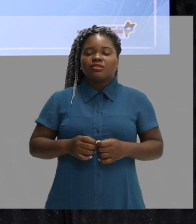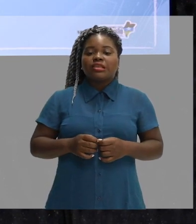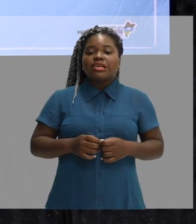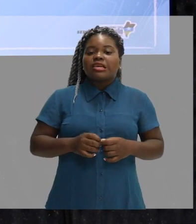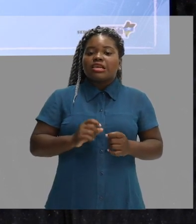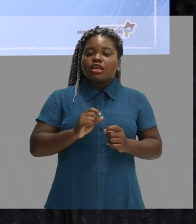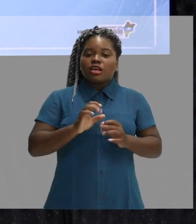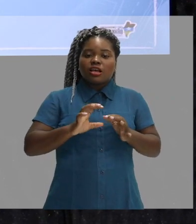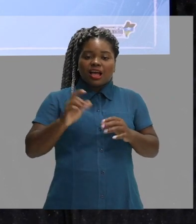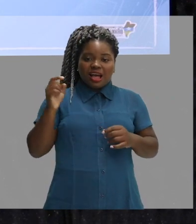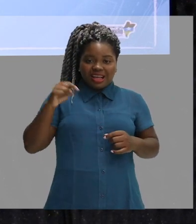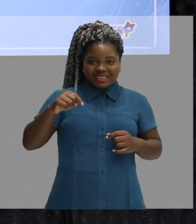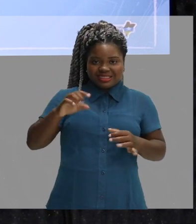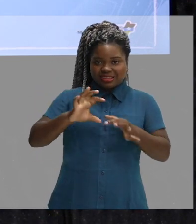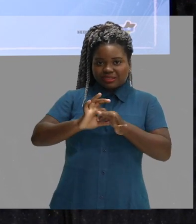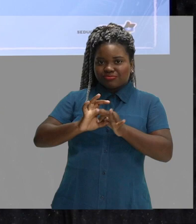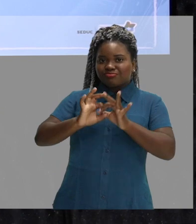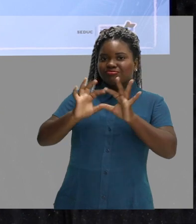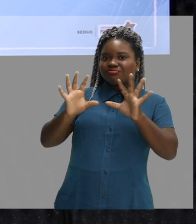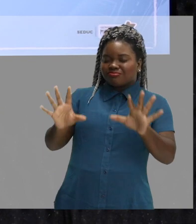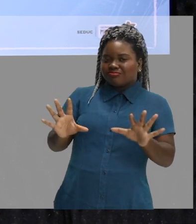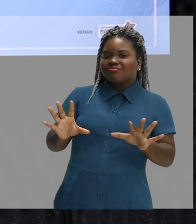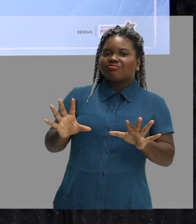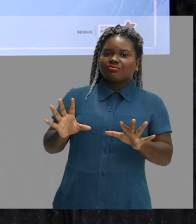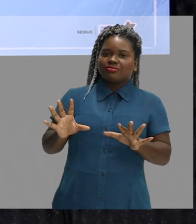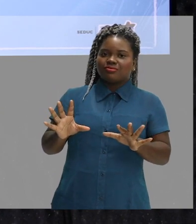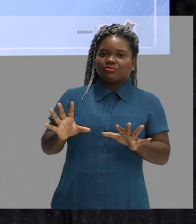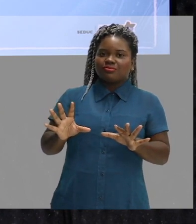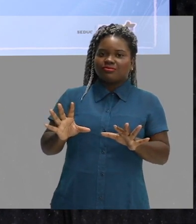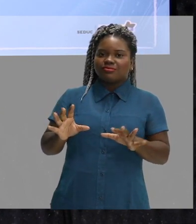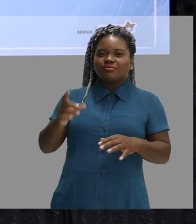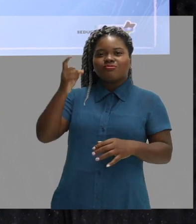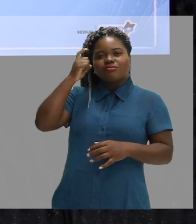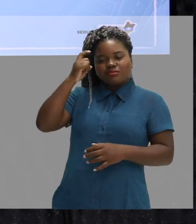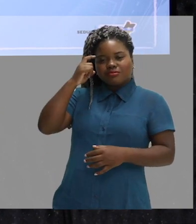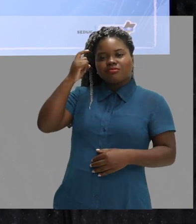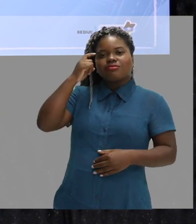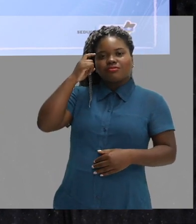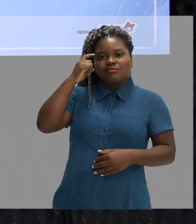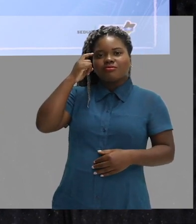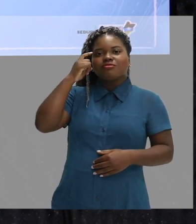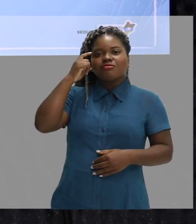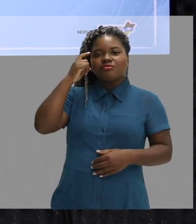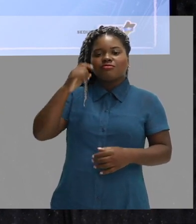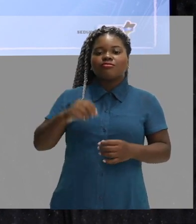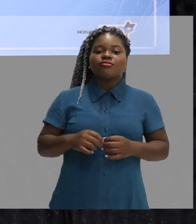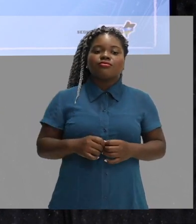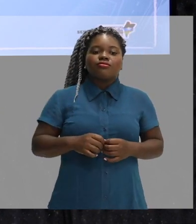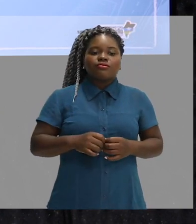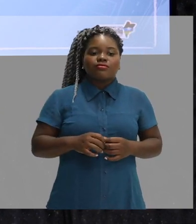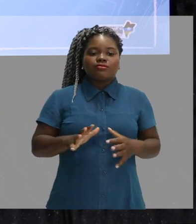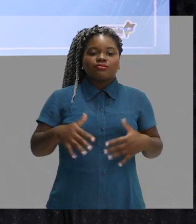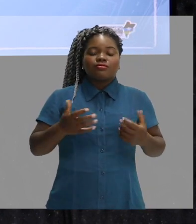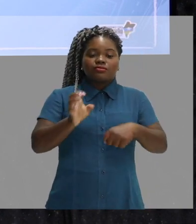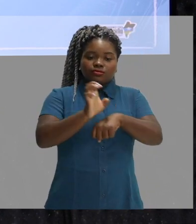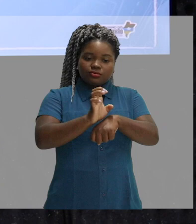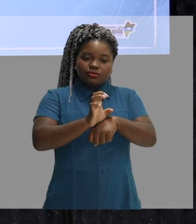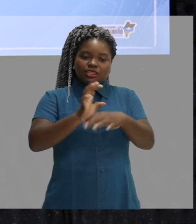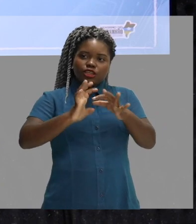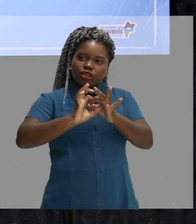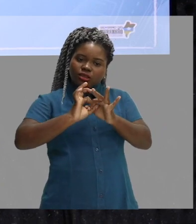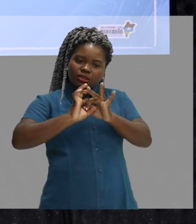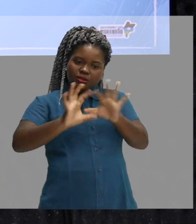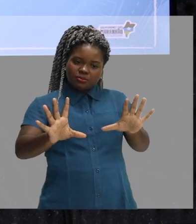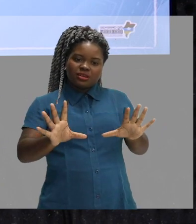liberdade para que os direitos possam ser garantidos pelo Estado. Certinho? E aí o Estado liberal é o Estado que faz o quê? É